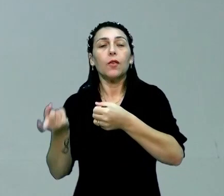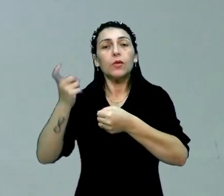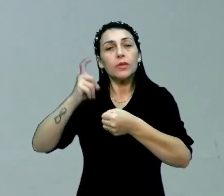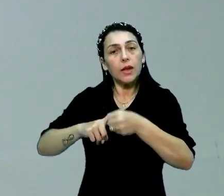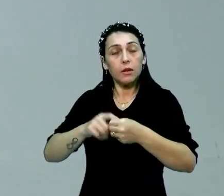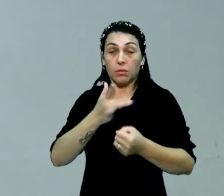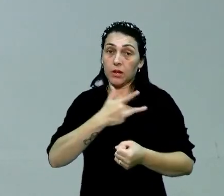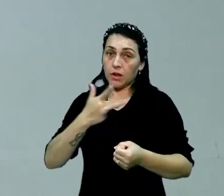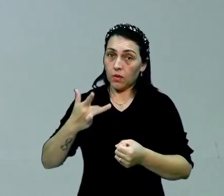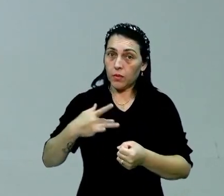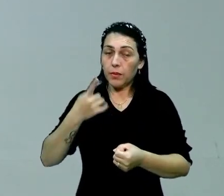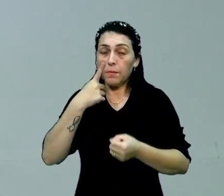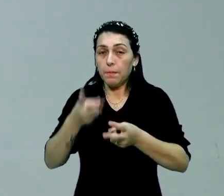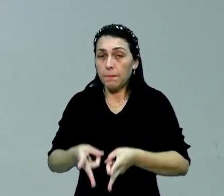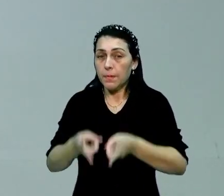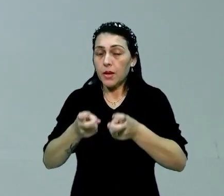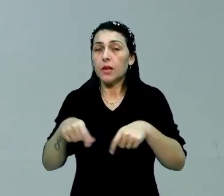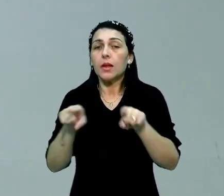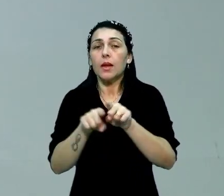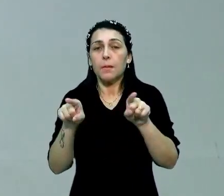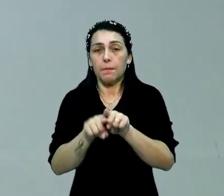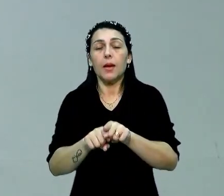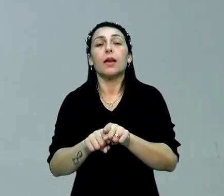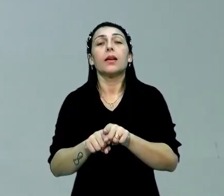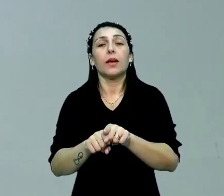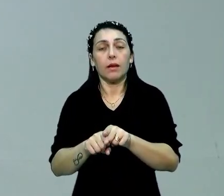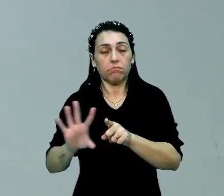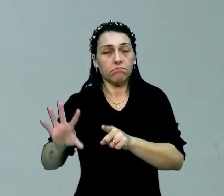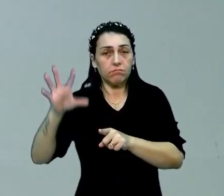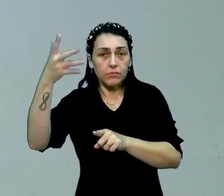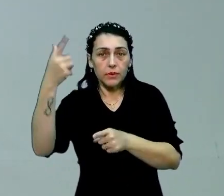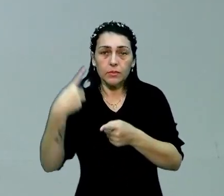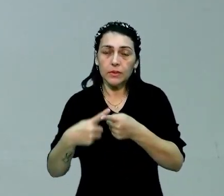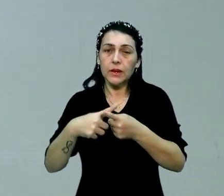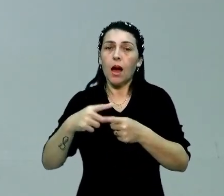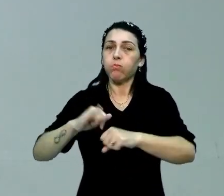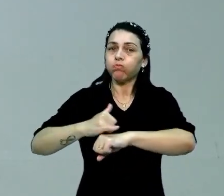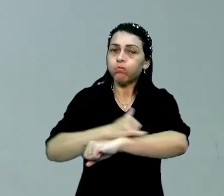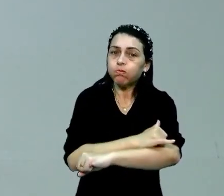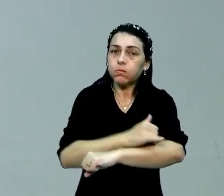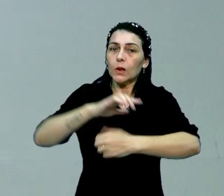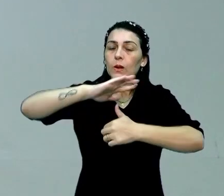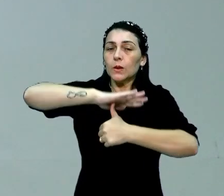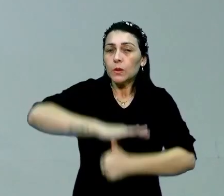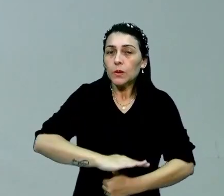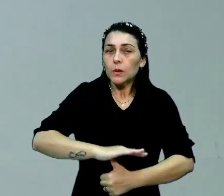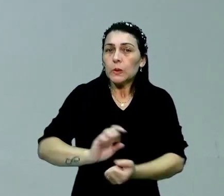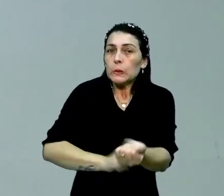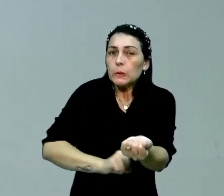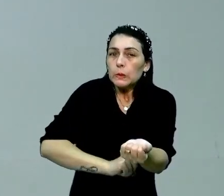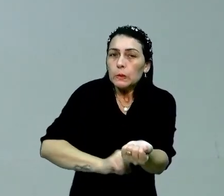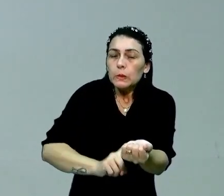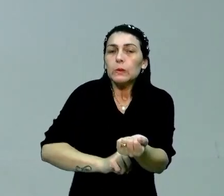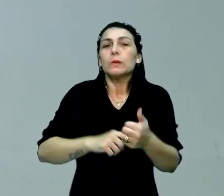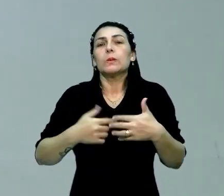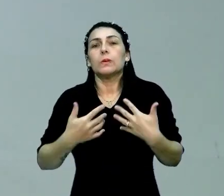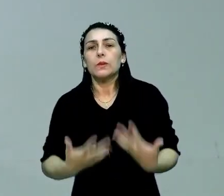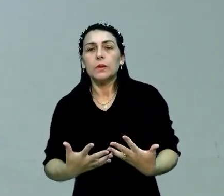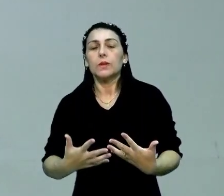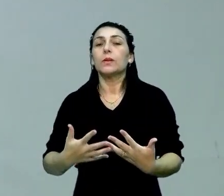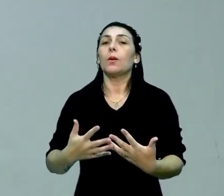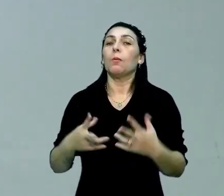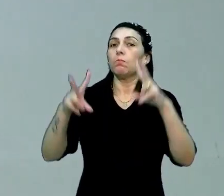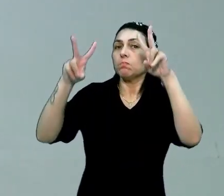para a saúde. Vejo que ele ainda é pertinente, porque a gente tem obesidade, depressão, ansiedade, que são